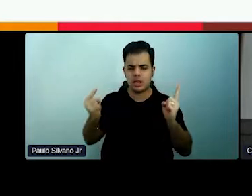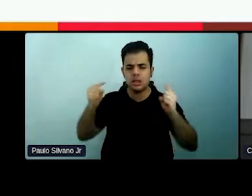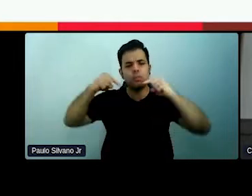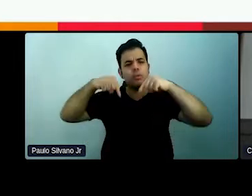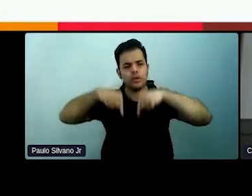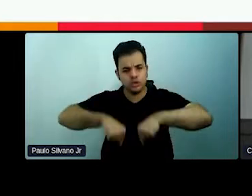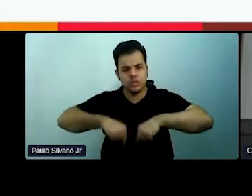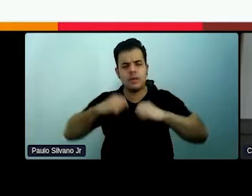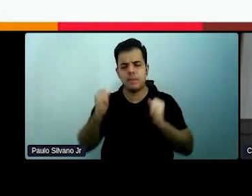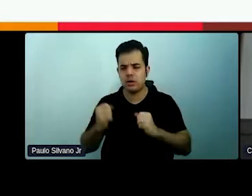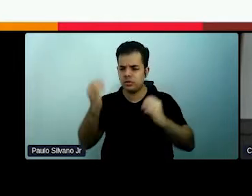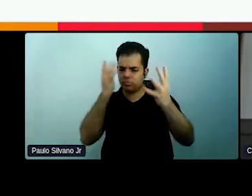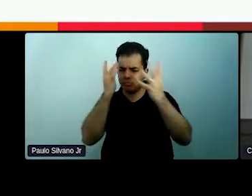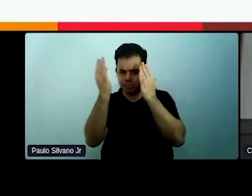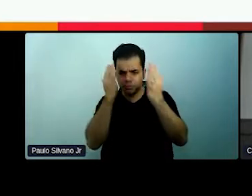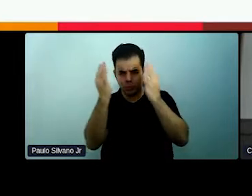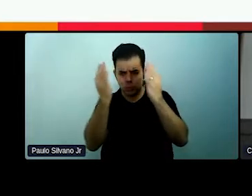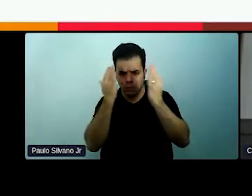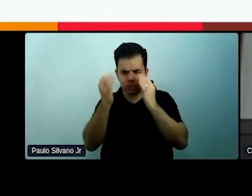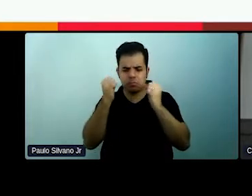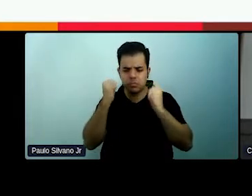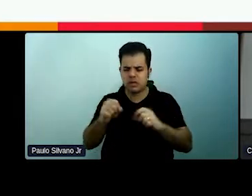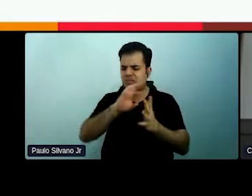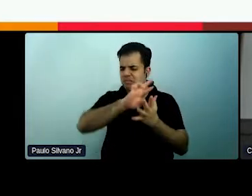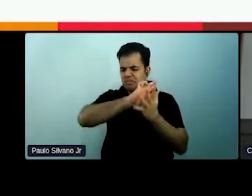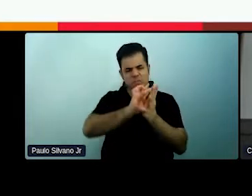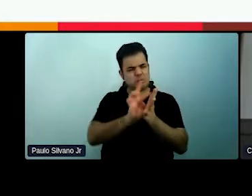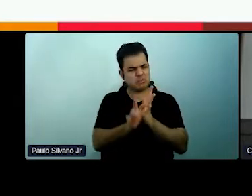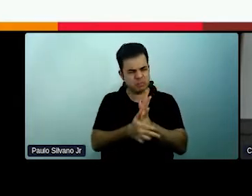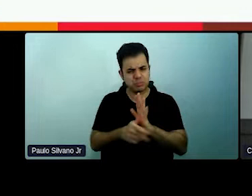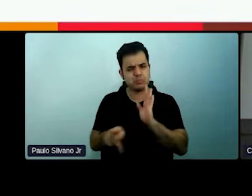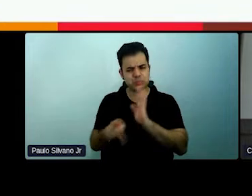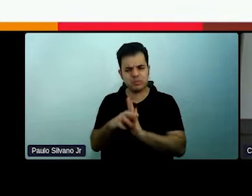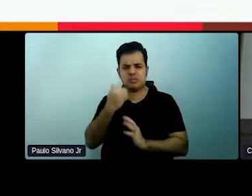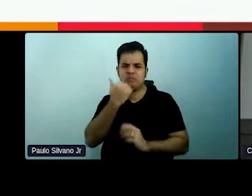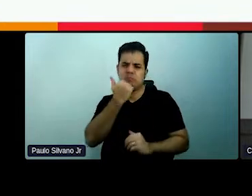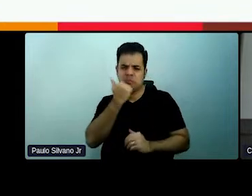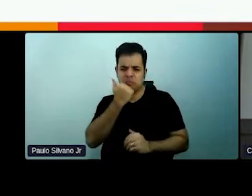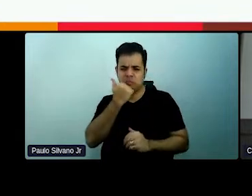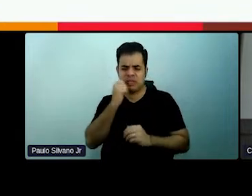entrar psicologia, pode entrar muitos campos científicos.